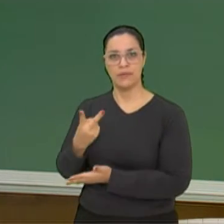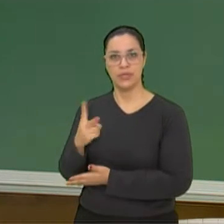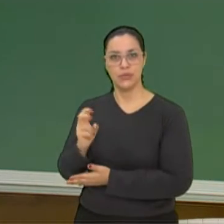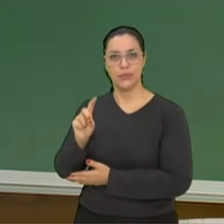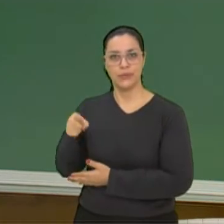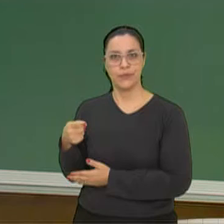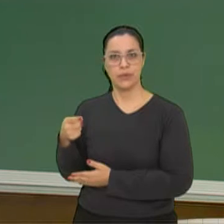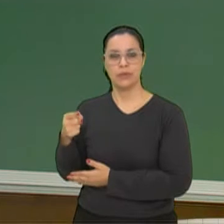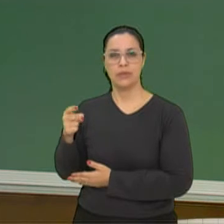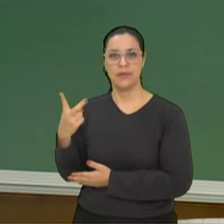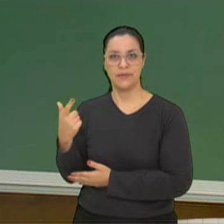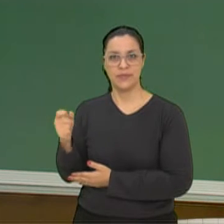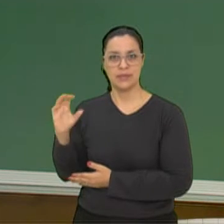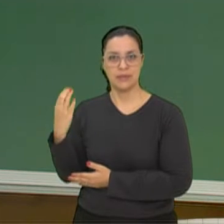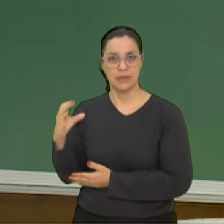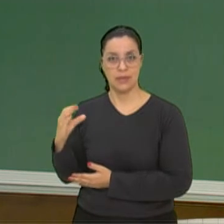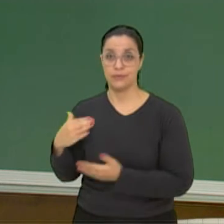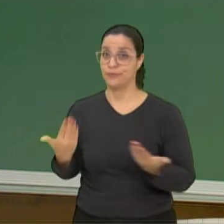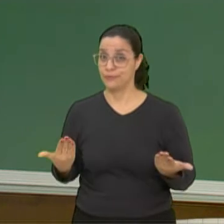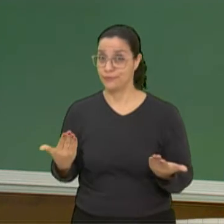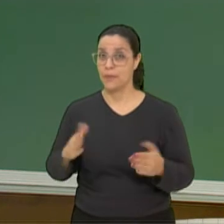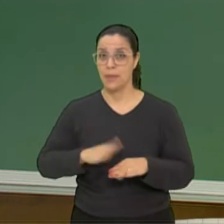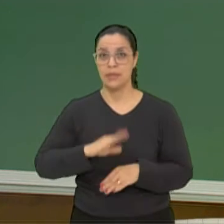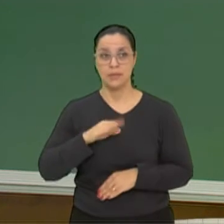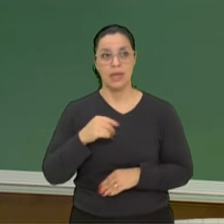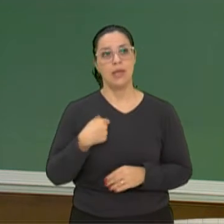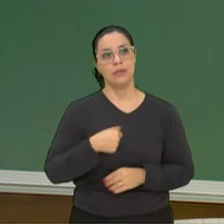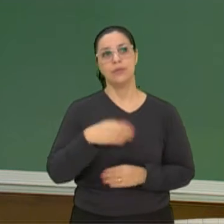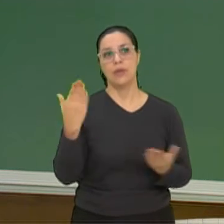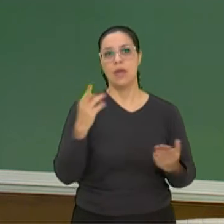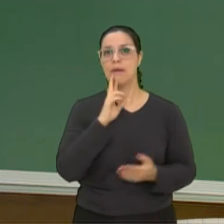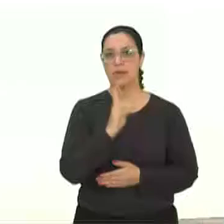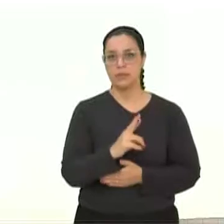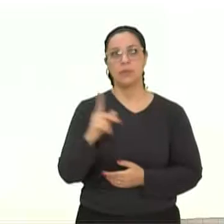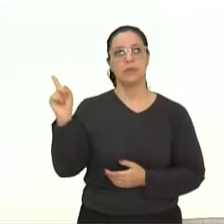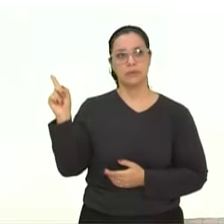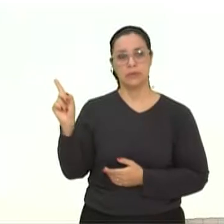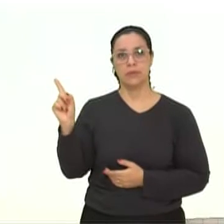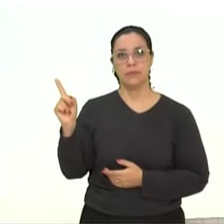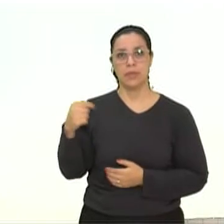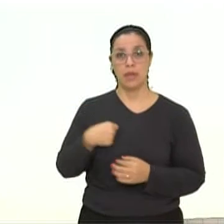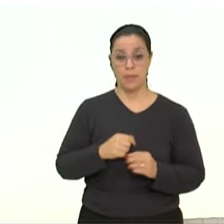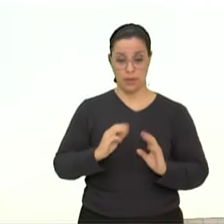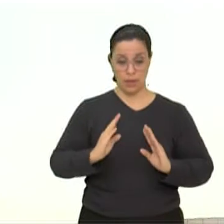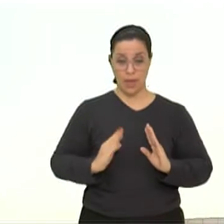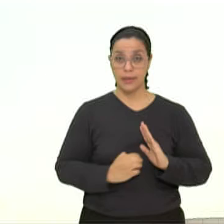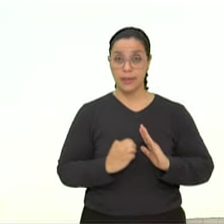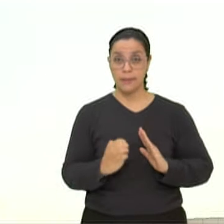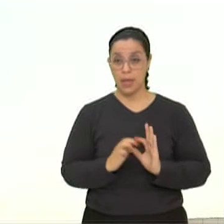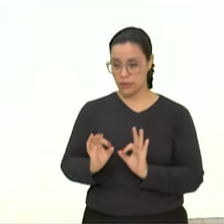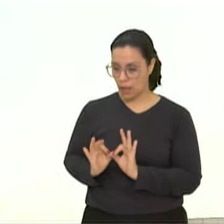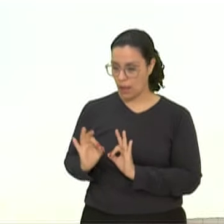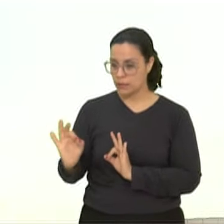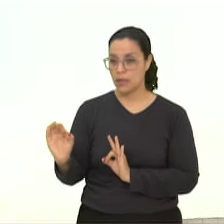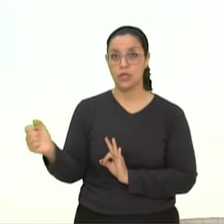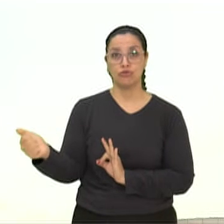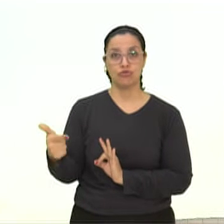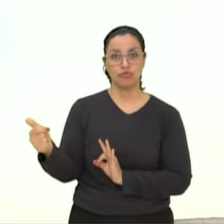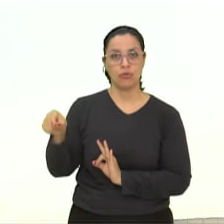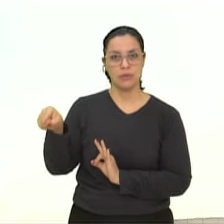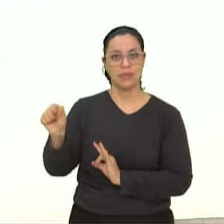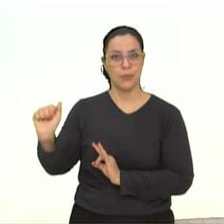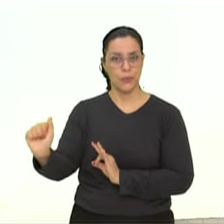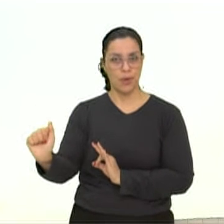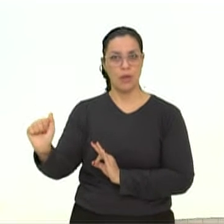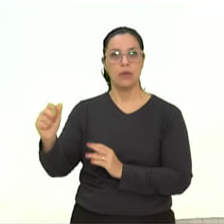paga R$ 28,20. Qual é a opção mais vantajosa? Tá lá, né? Portanto, para ir até o